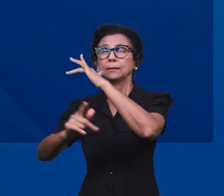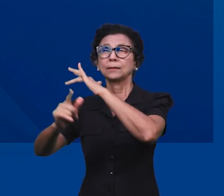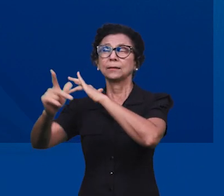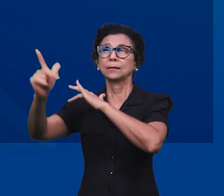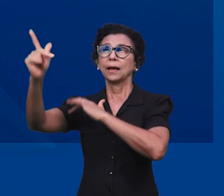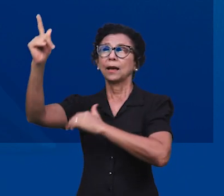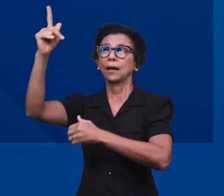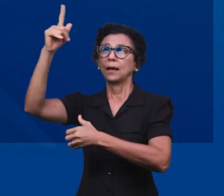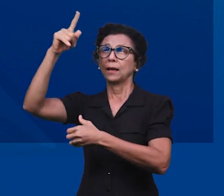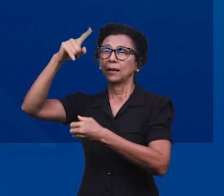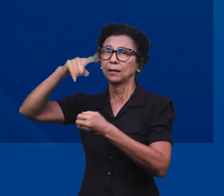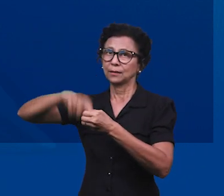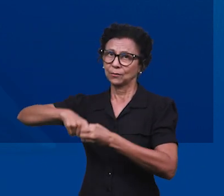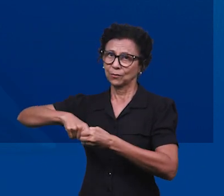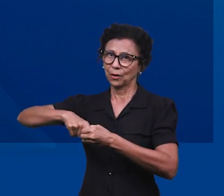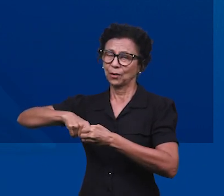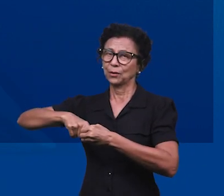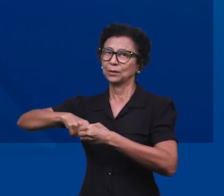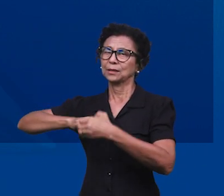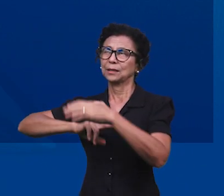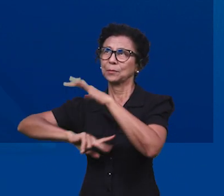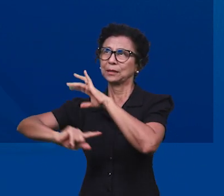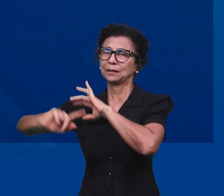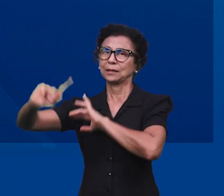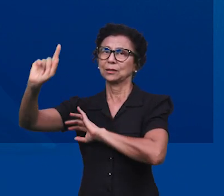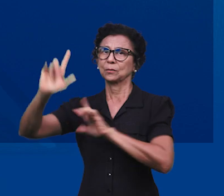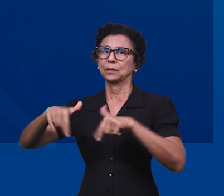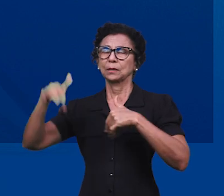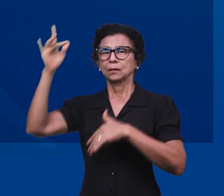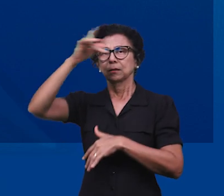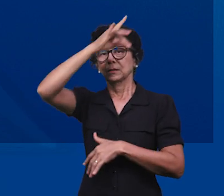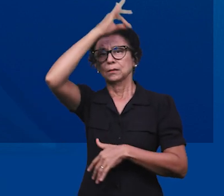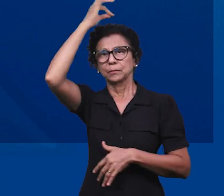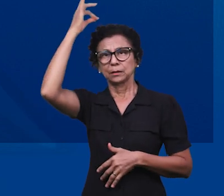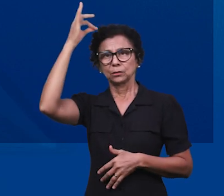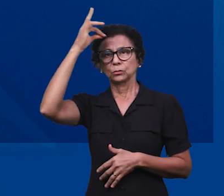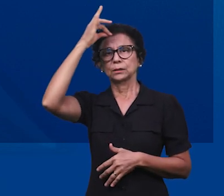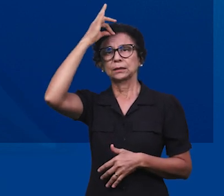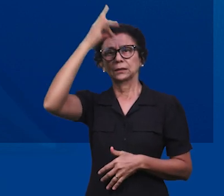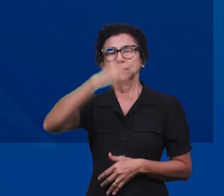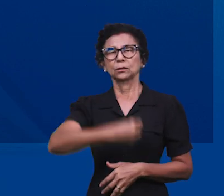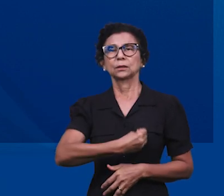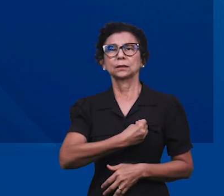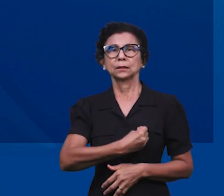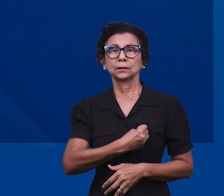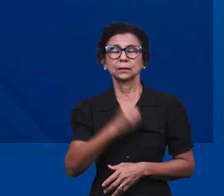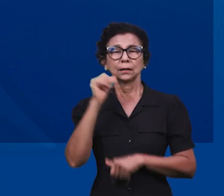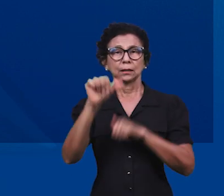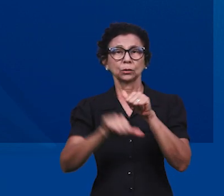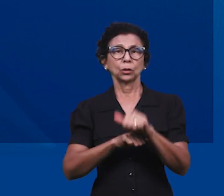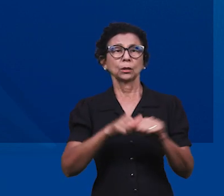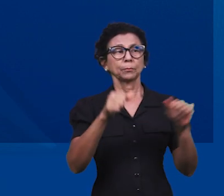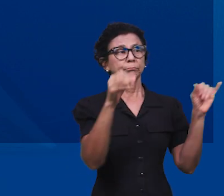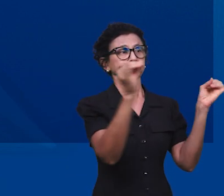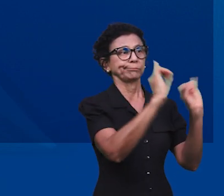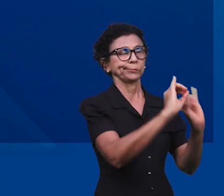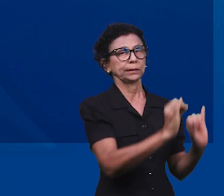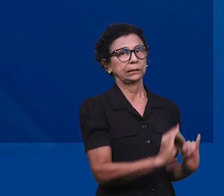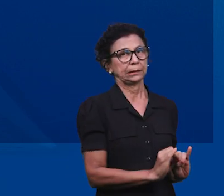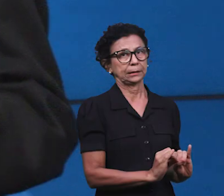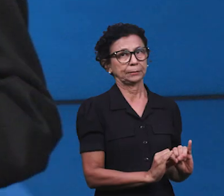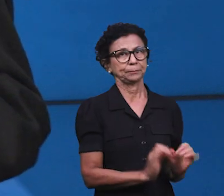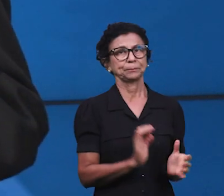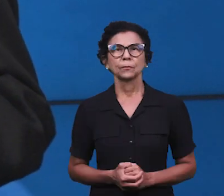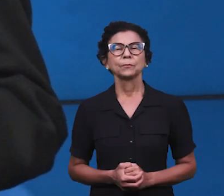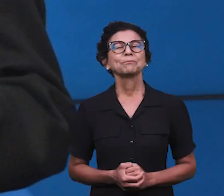eternidade e volta para lá através da operação do Espírito Santo das nossas vidas pela idolatria. A paz do Senhor